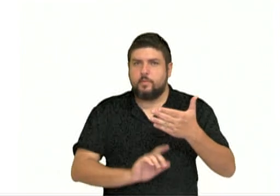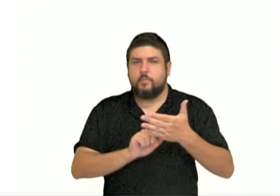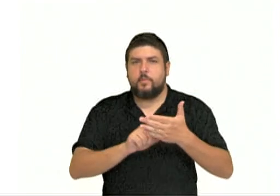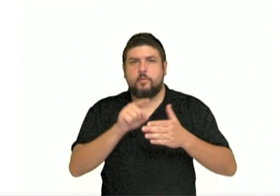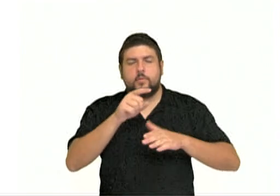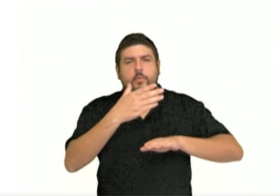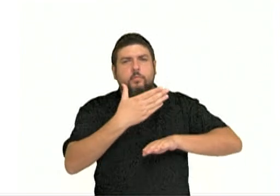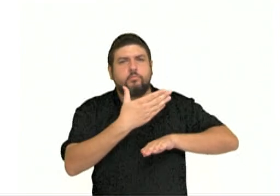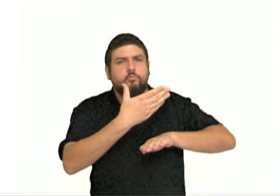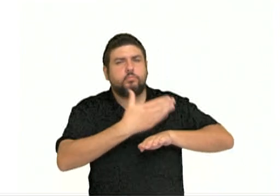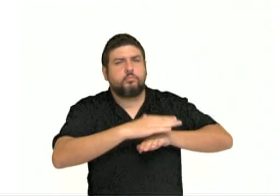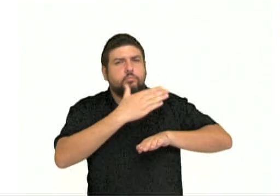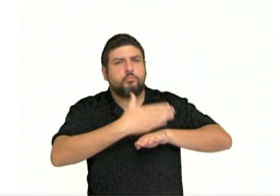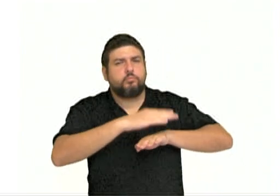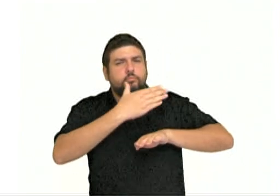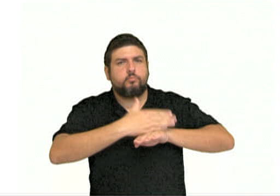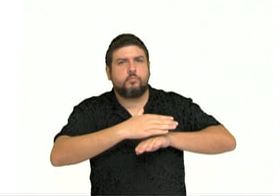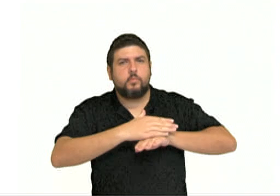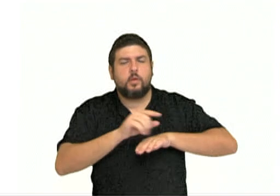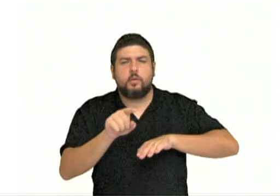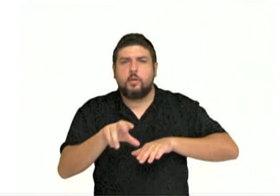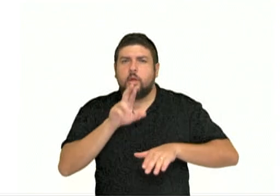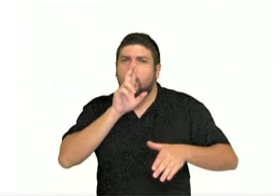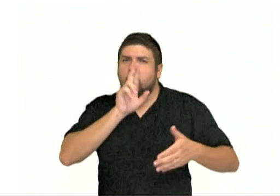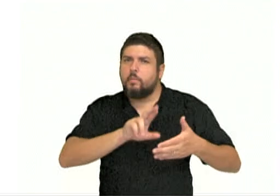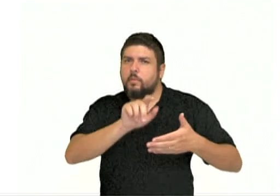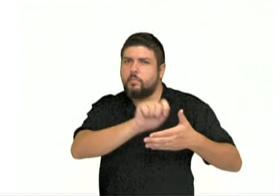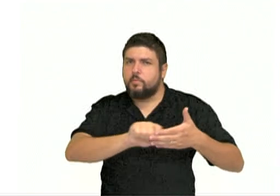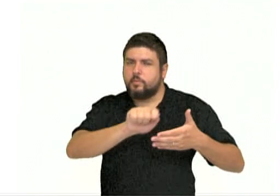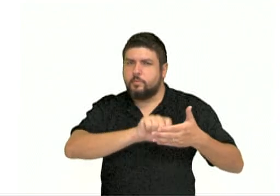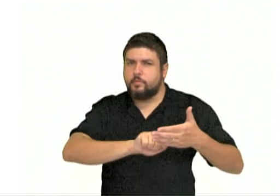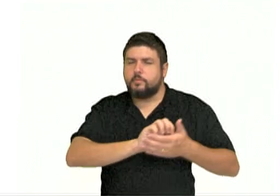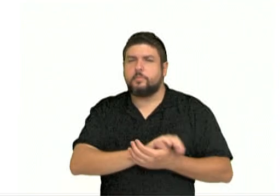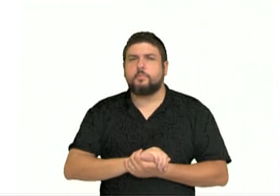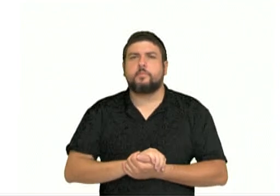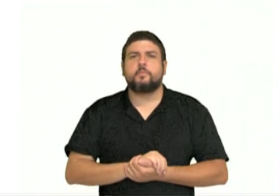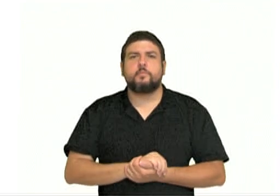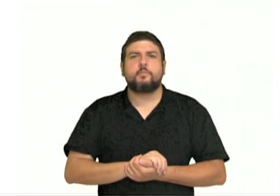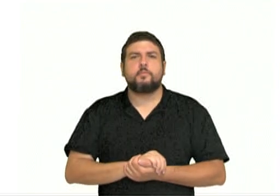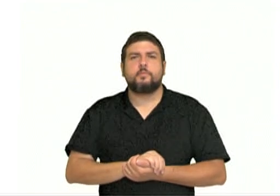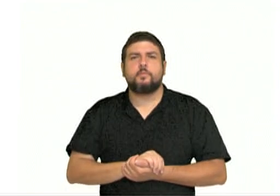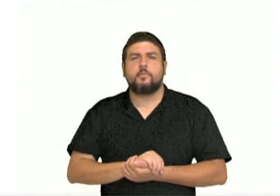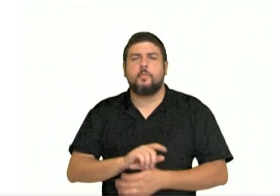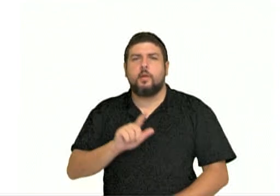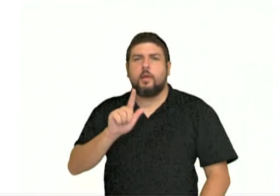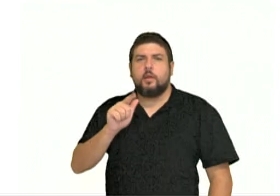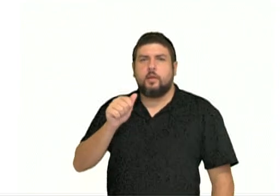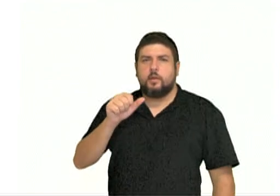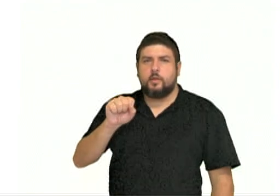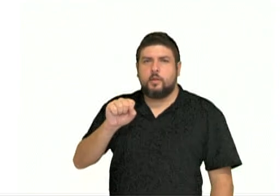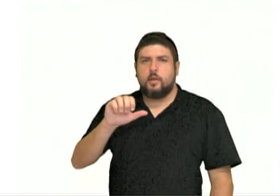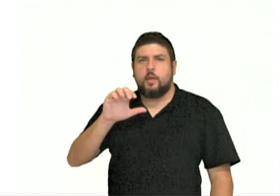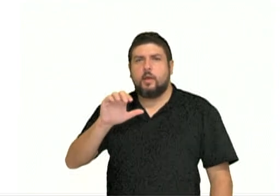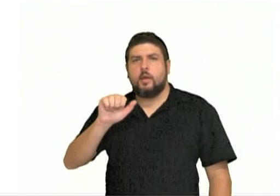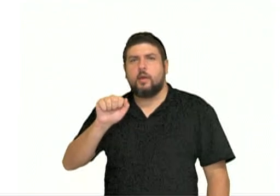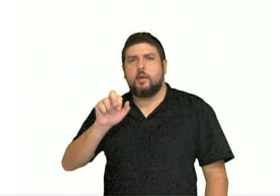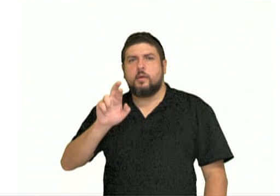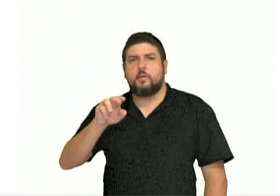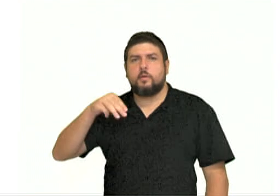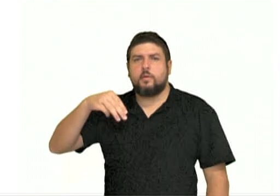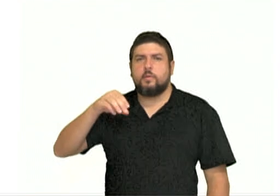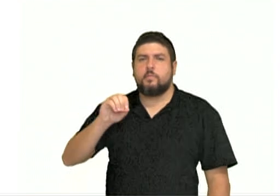o conhecimento, para você responder no seu material. Olha só, o gás carbônico é um composto